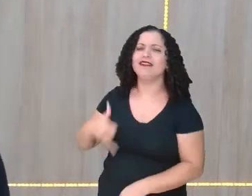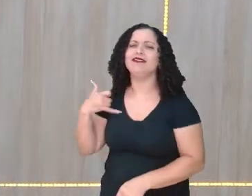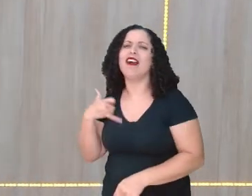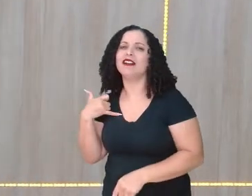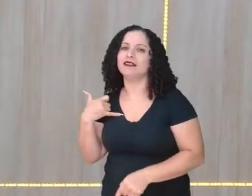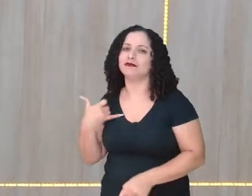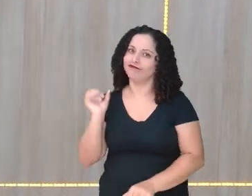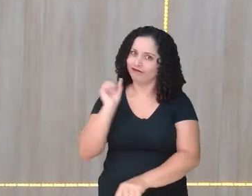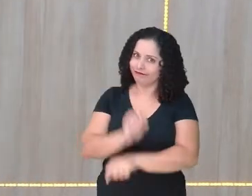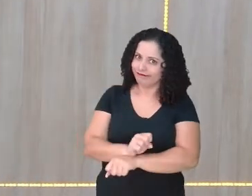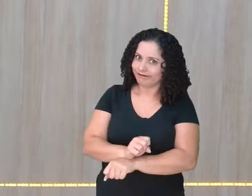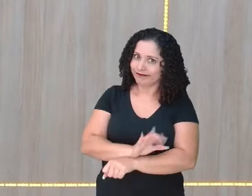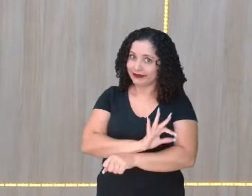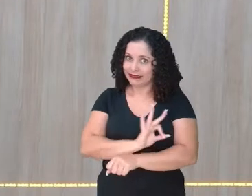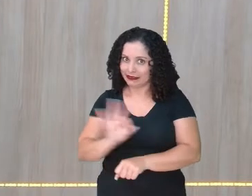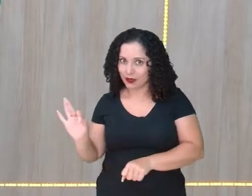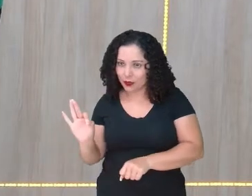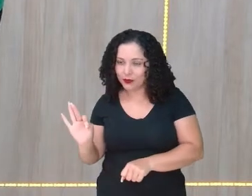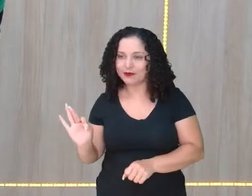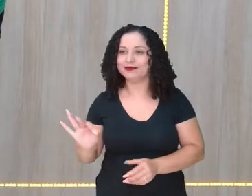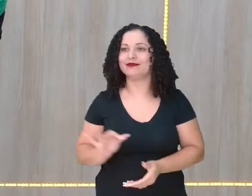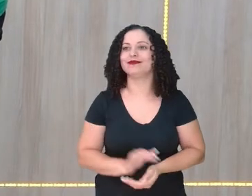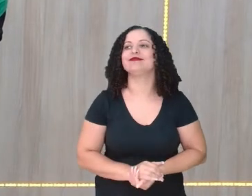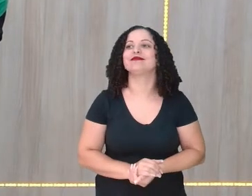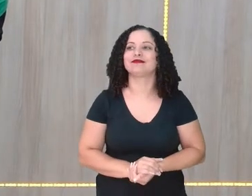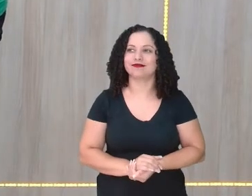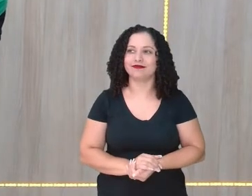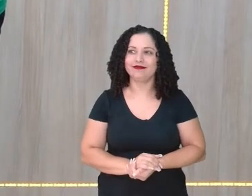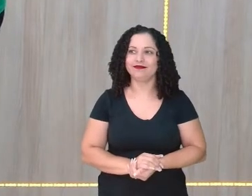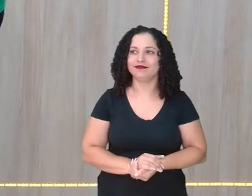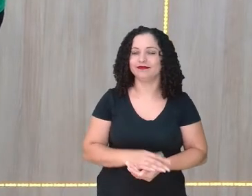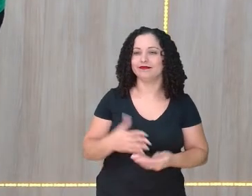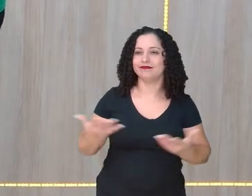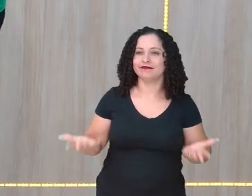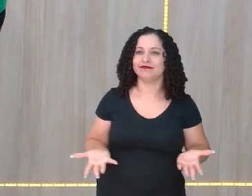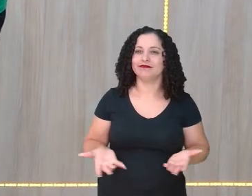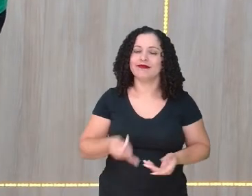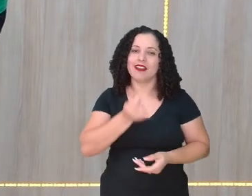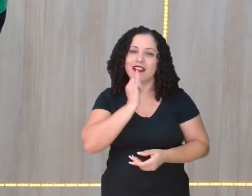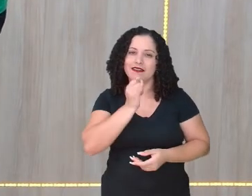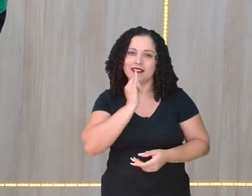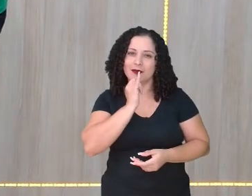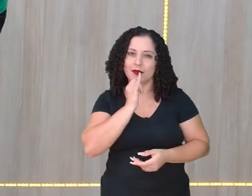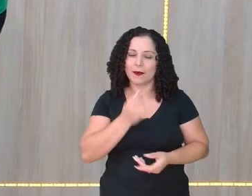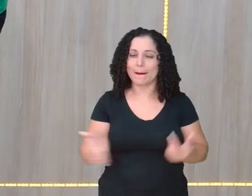Não pergunta no pé da letra, como seria?